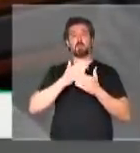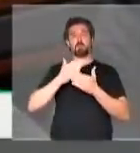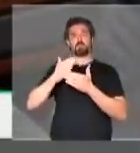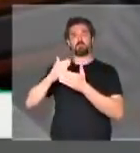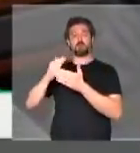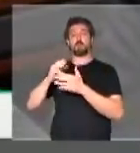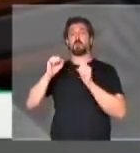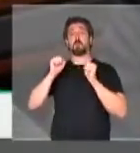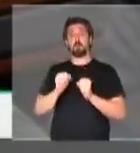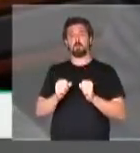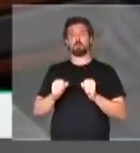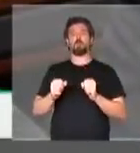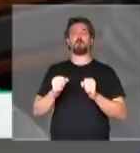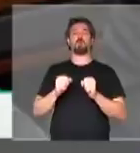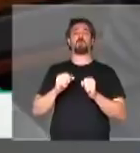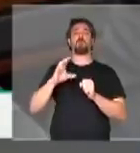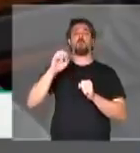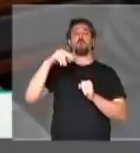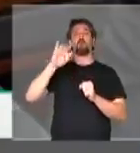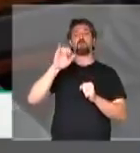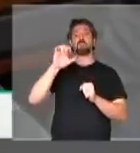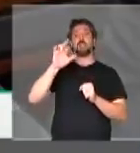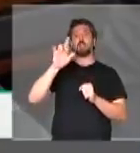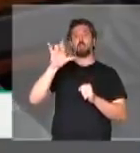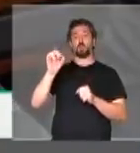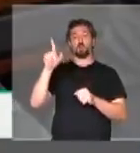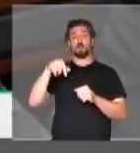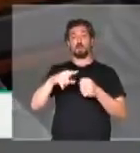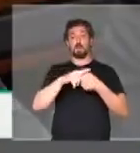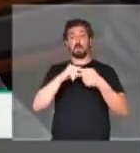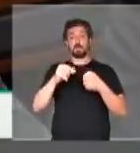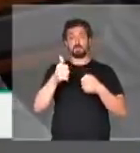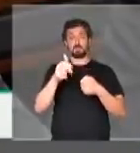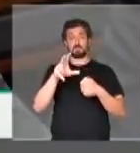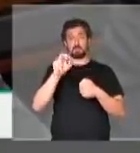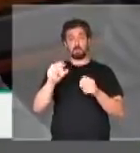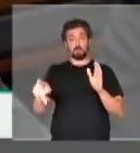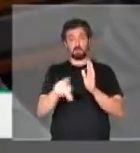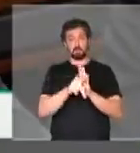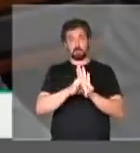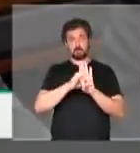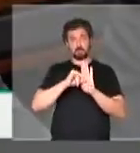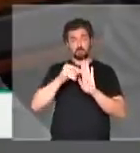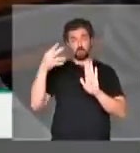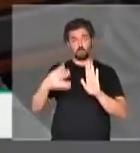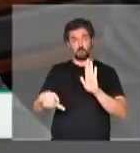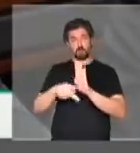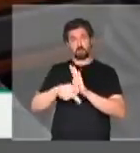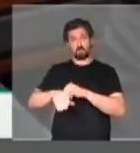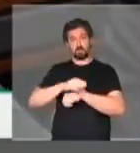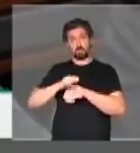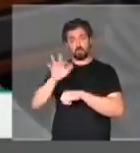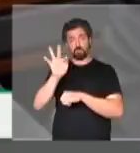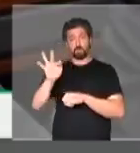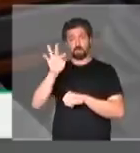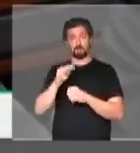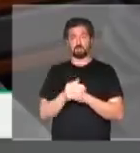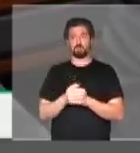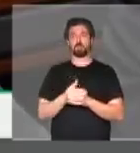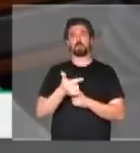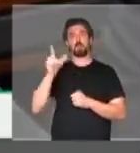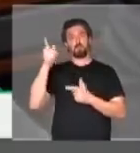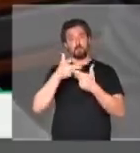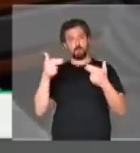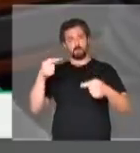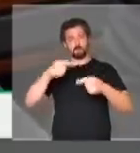pode gerar um efeito confiscatório, o que é vedado pelo artigo 150, inciso 4º da Constituição Federal.